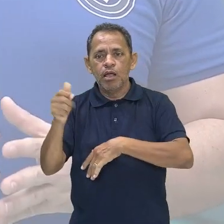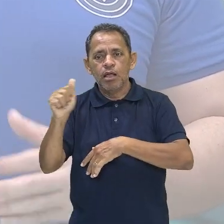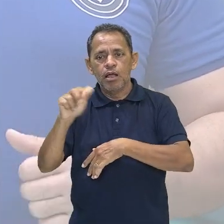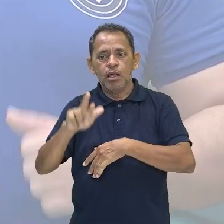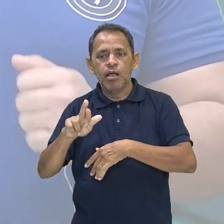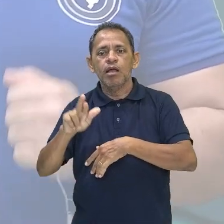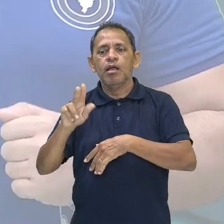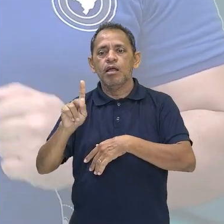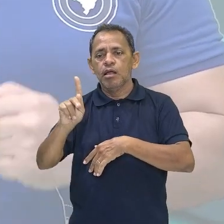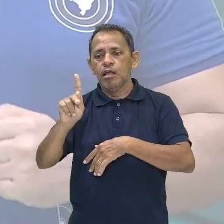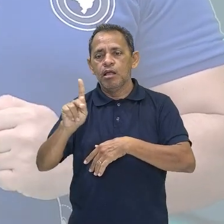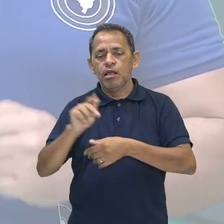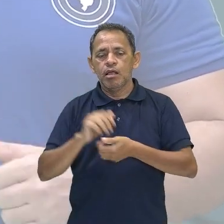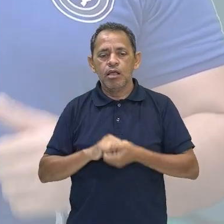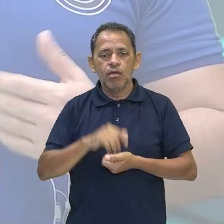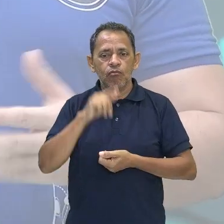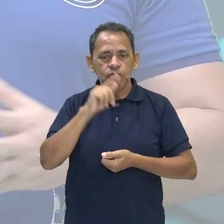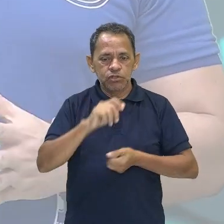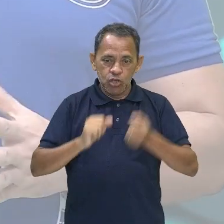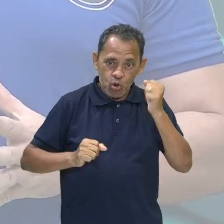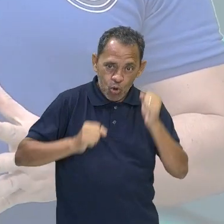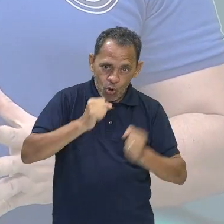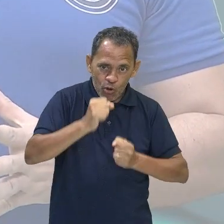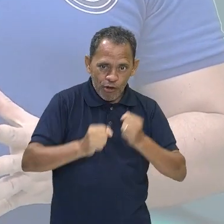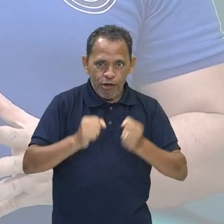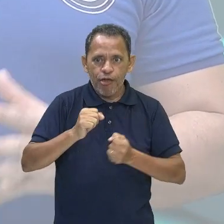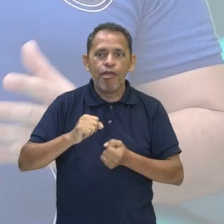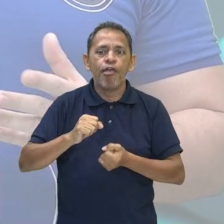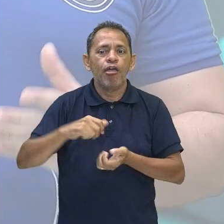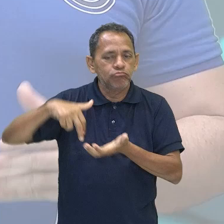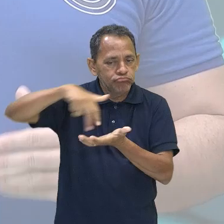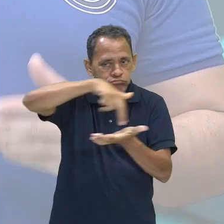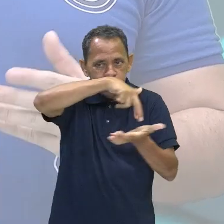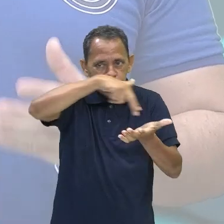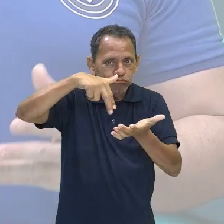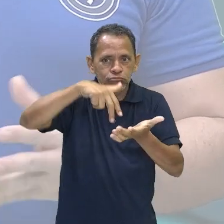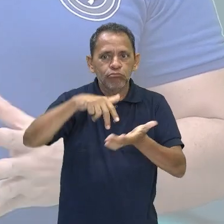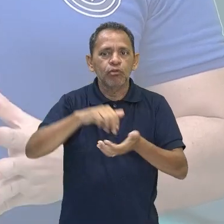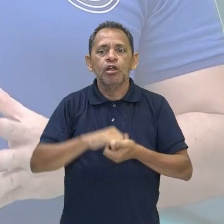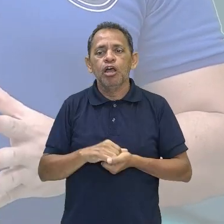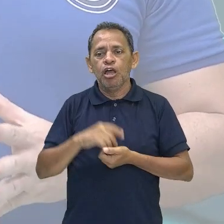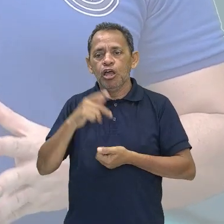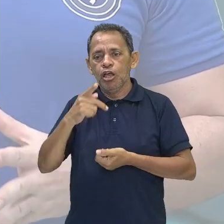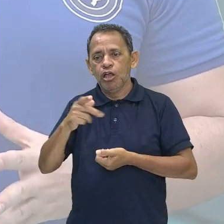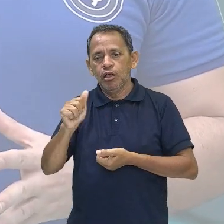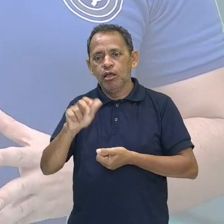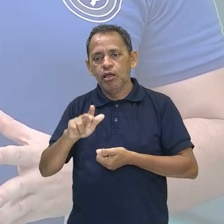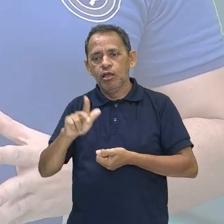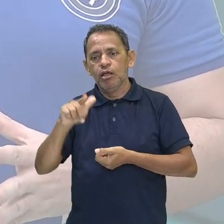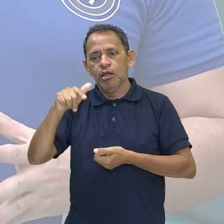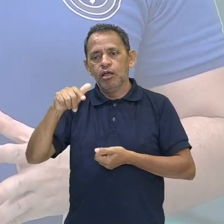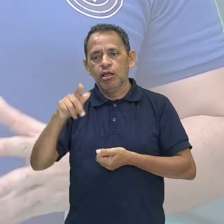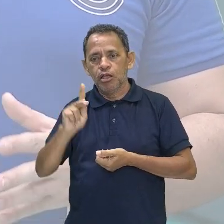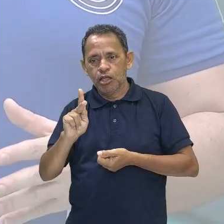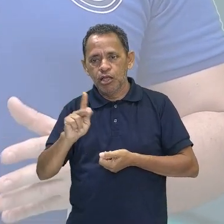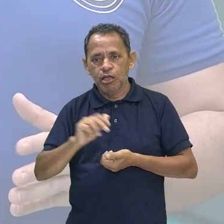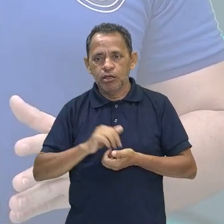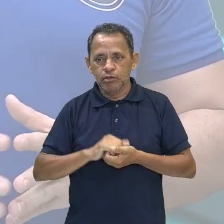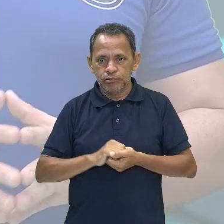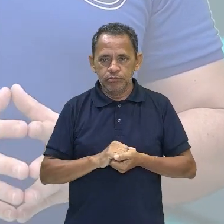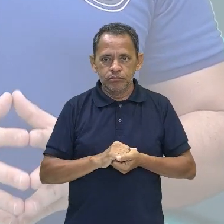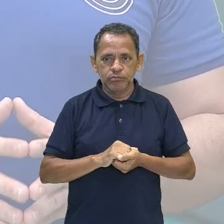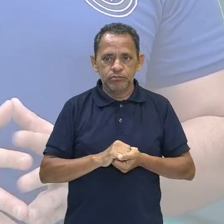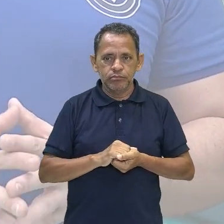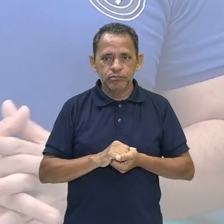está correndo no parque? Are you running in the park?